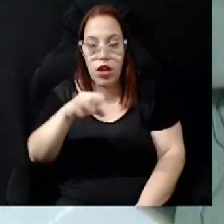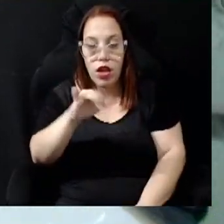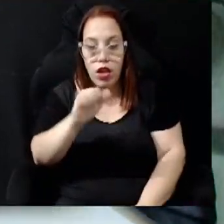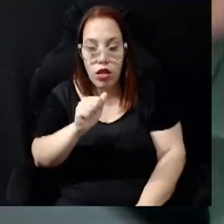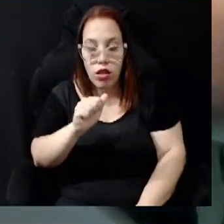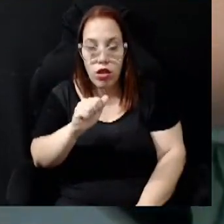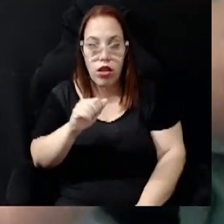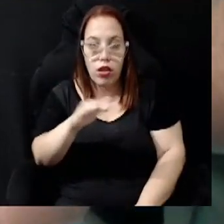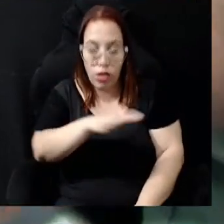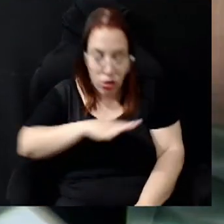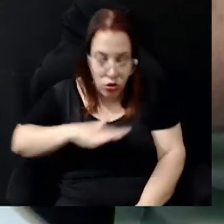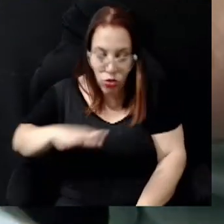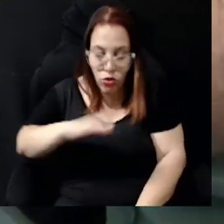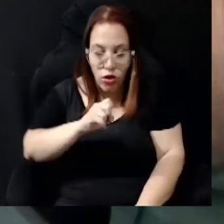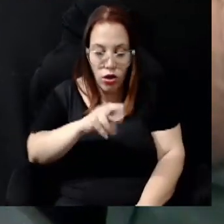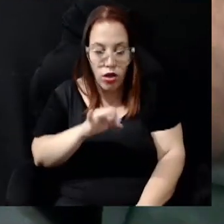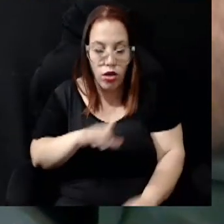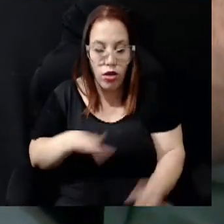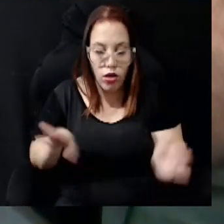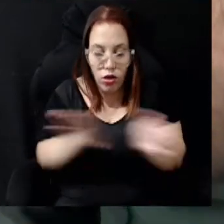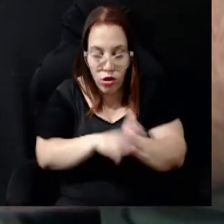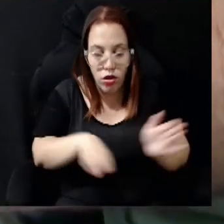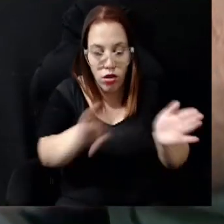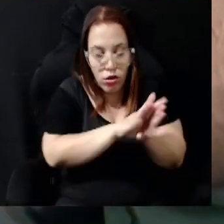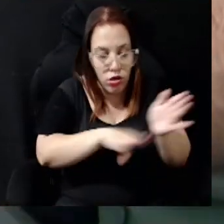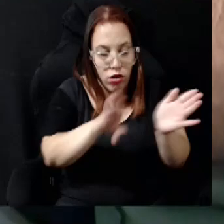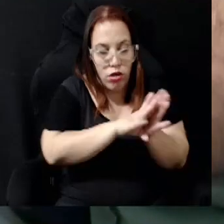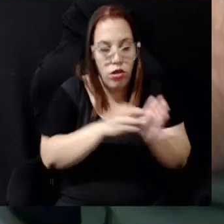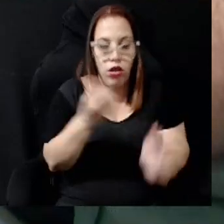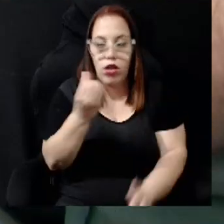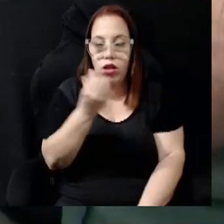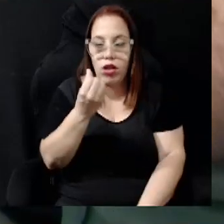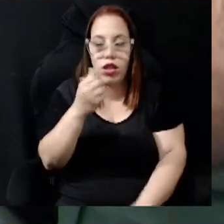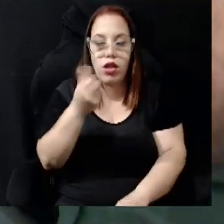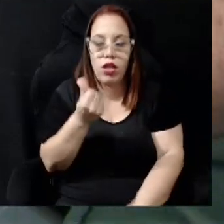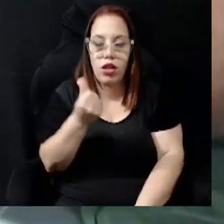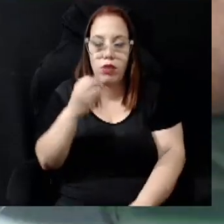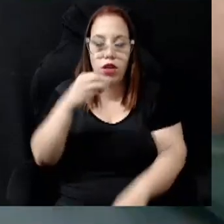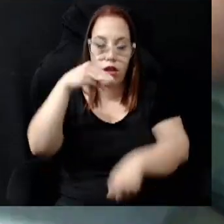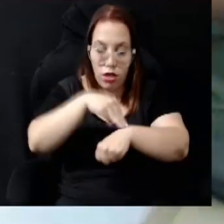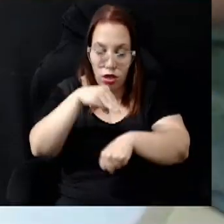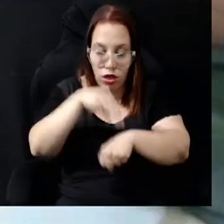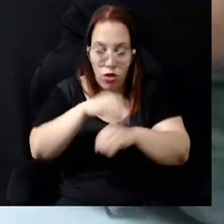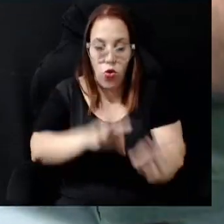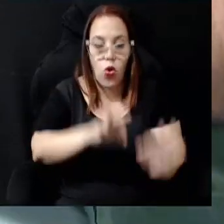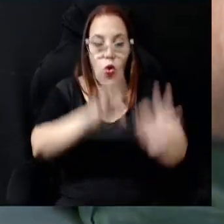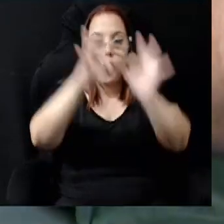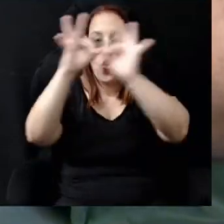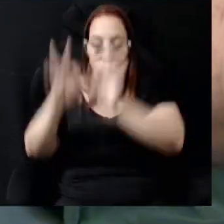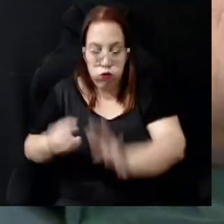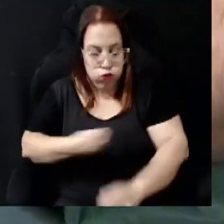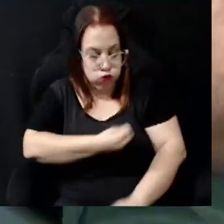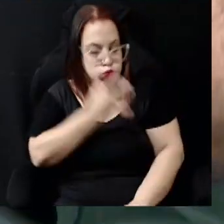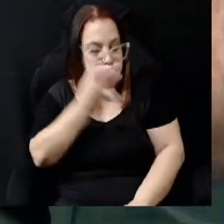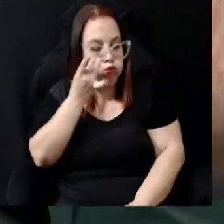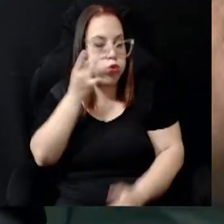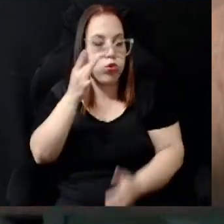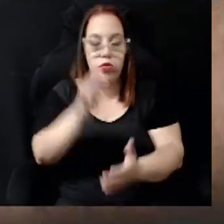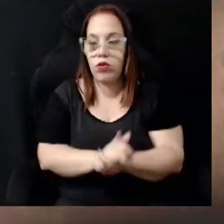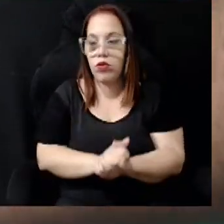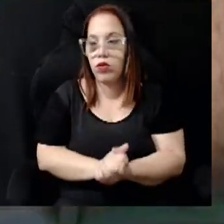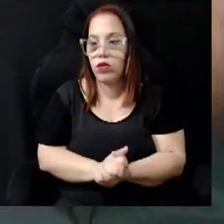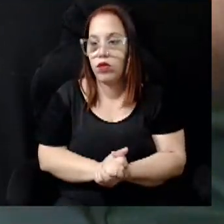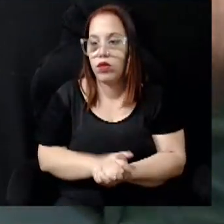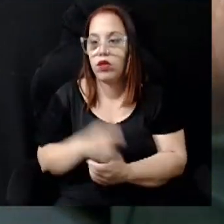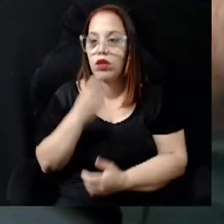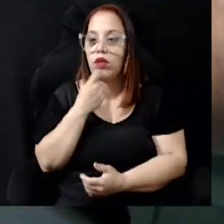eleitorais. Chegando neste momento, 6h10, nós estamos acompanhando ao vivo aqui na cidade de Campinas, para a